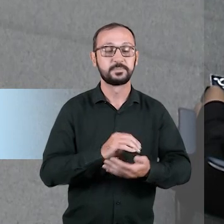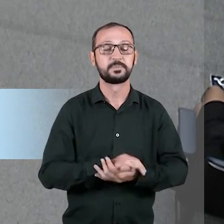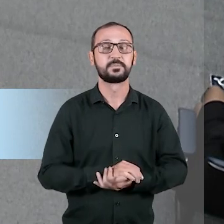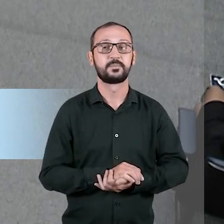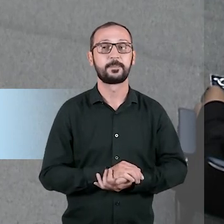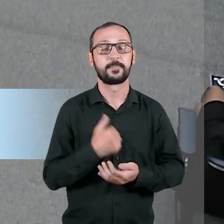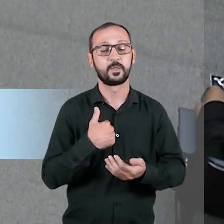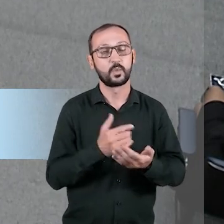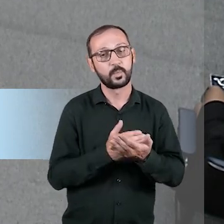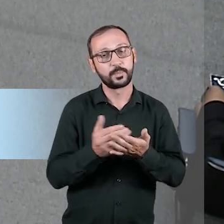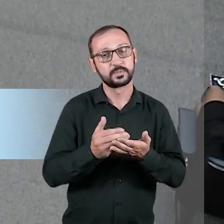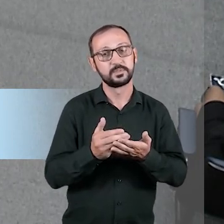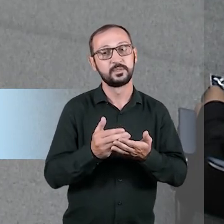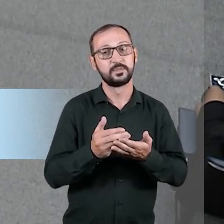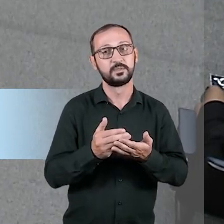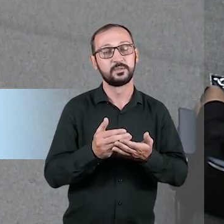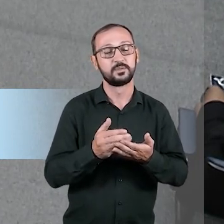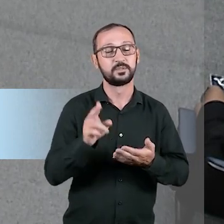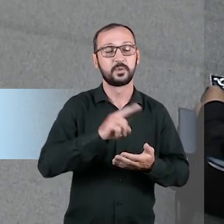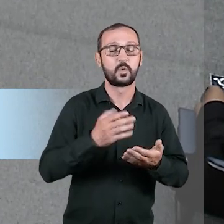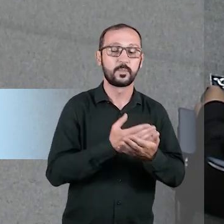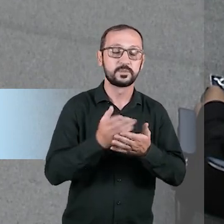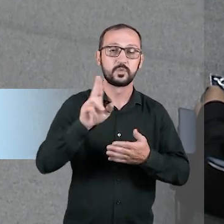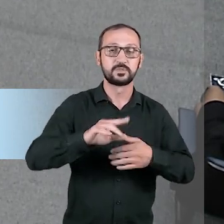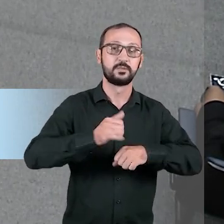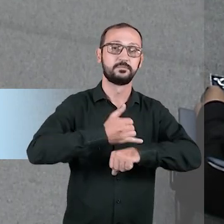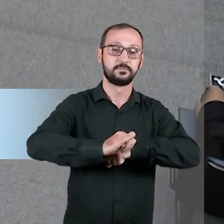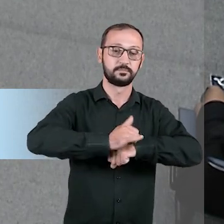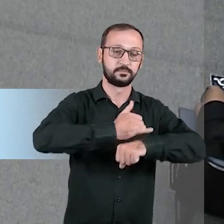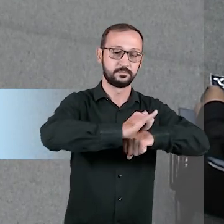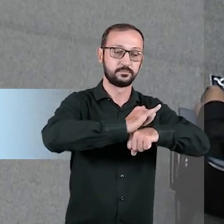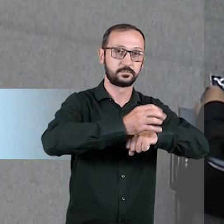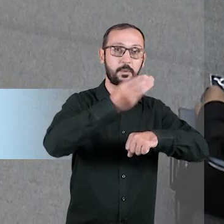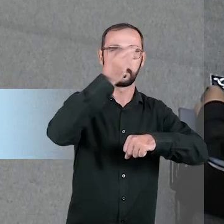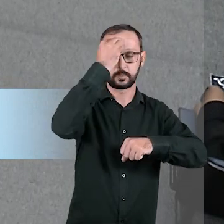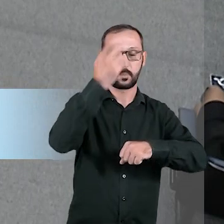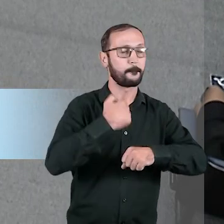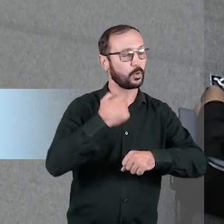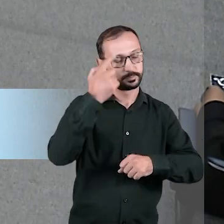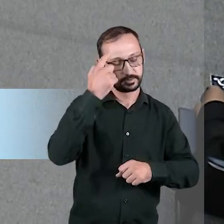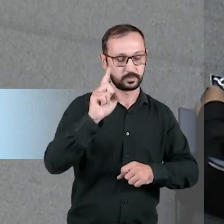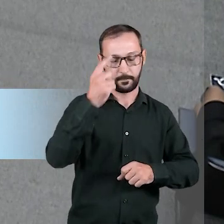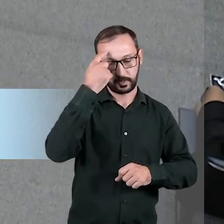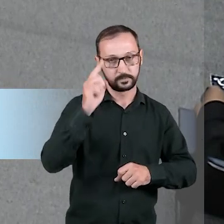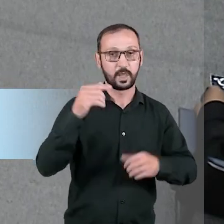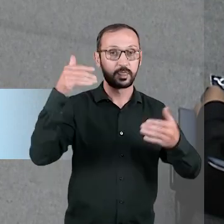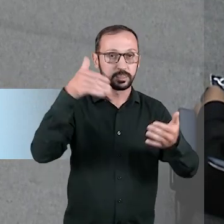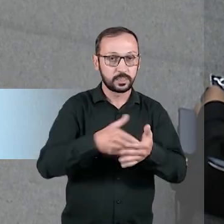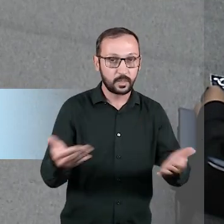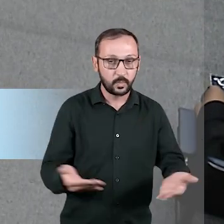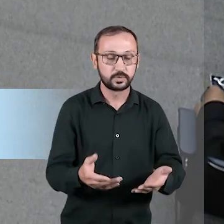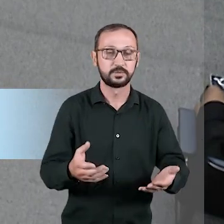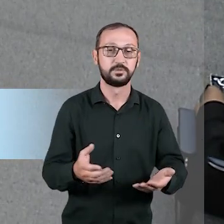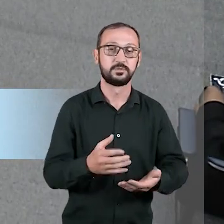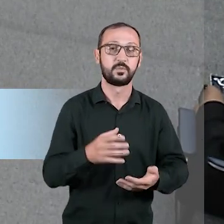tempo, eu comecei a usar de subterfúgio de não pensar. E eu vivo isso